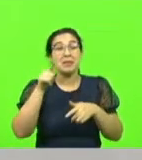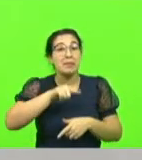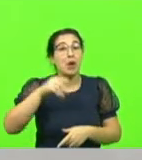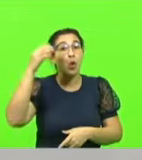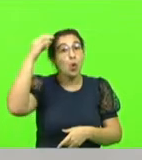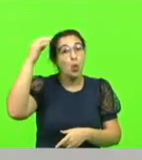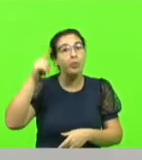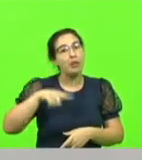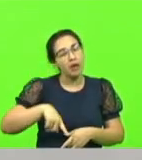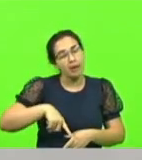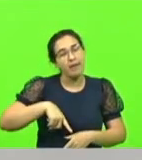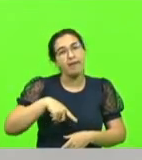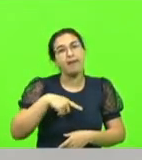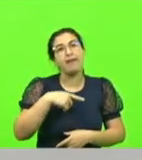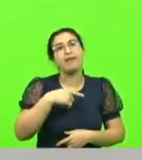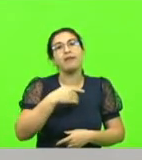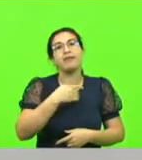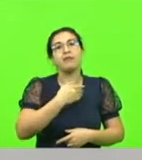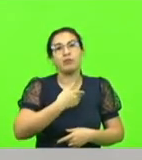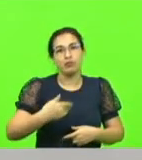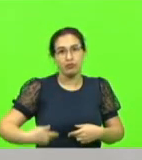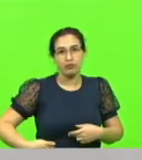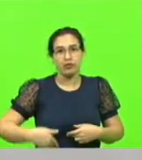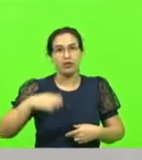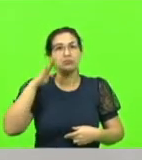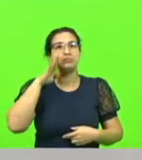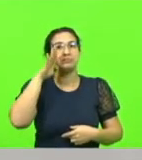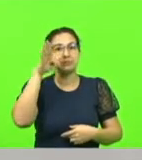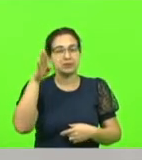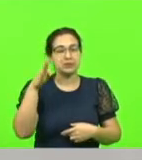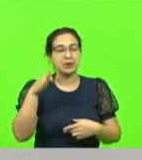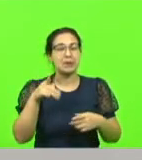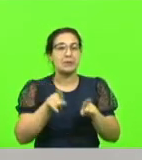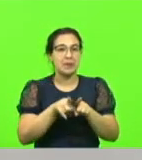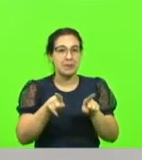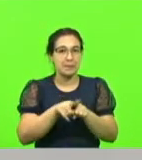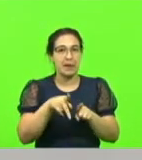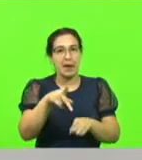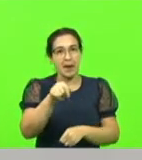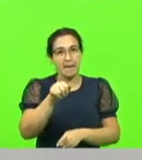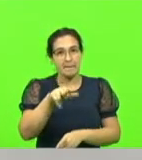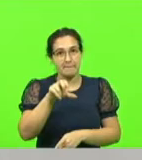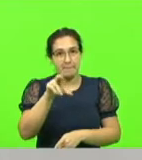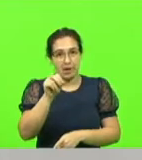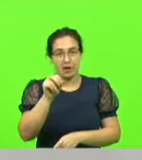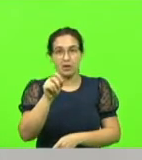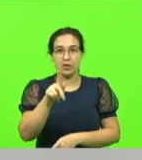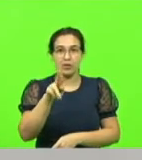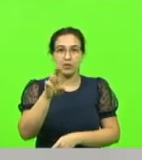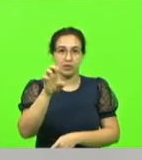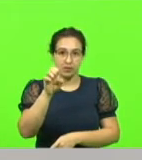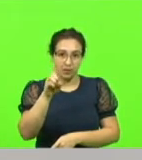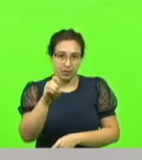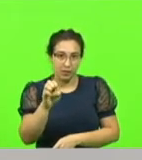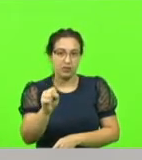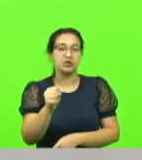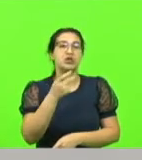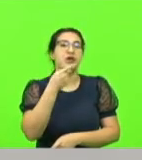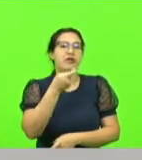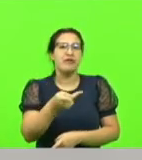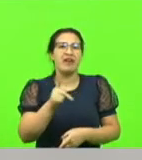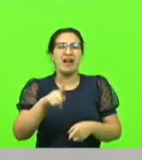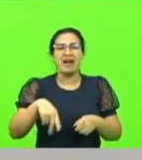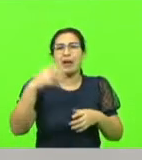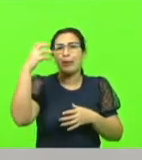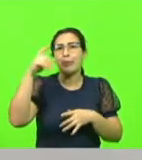governo Bolsonaro e do Paulo Guedes, que embora o presidente insista em dizer que os responsáveis pela alta dos combustíveis são os